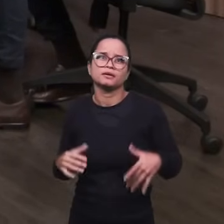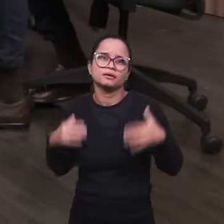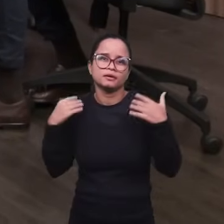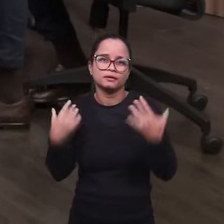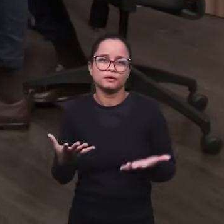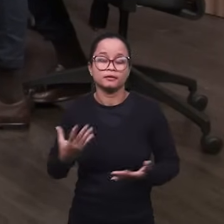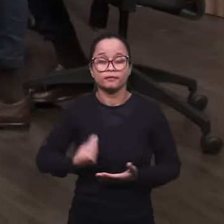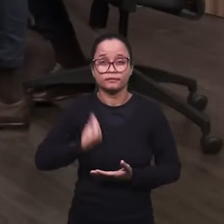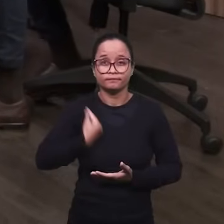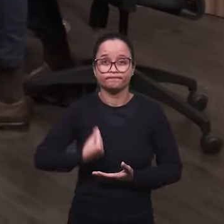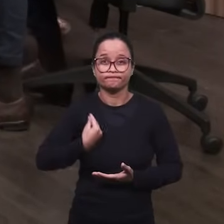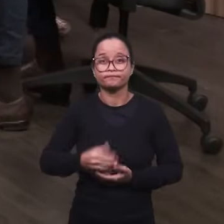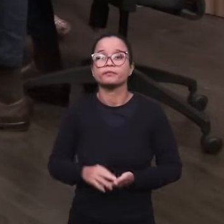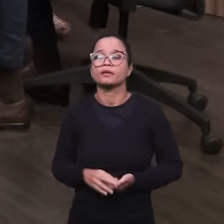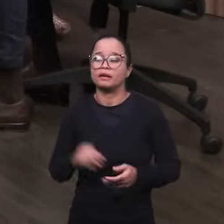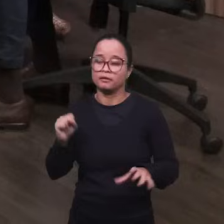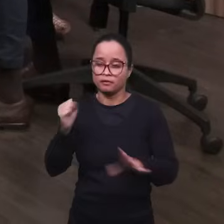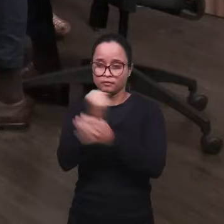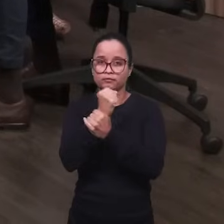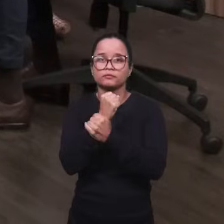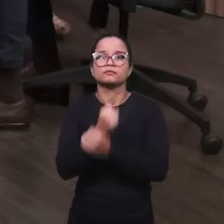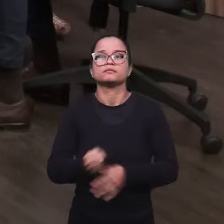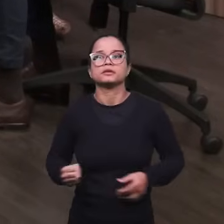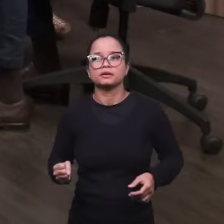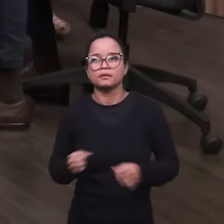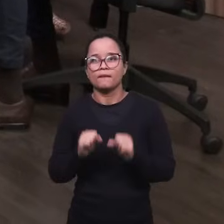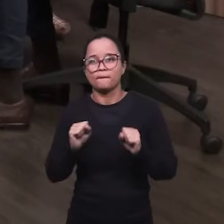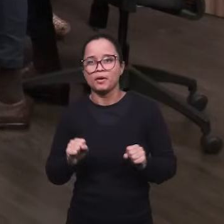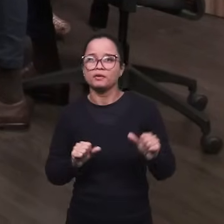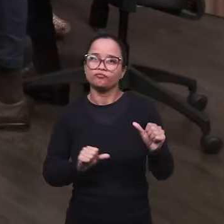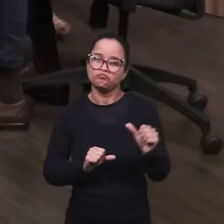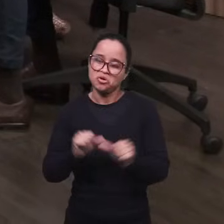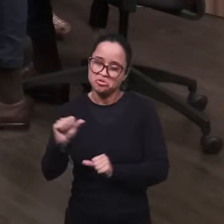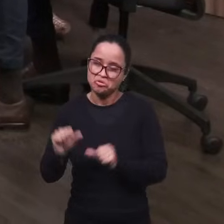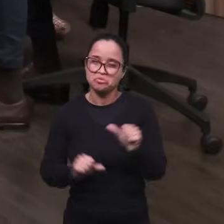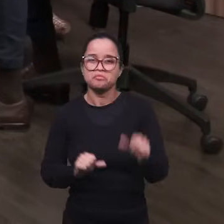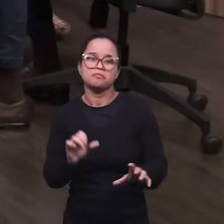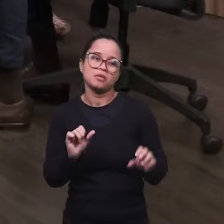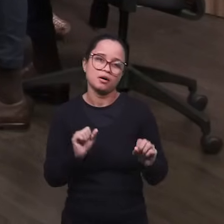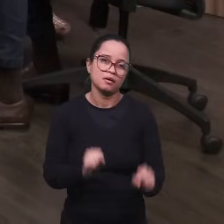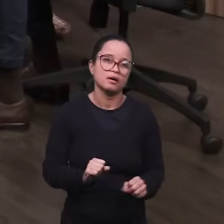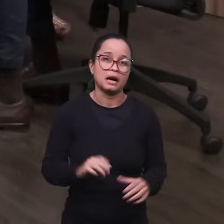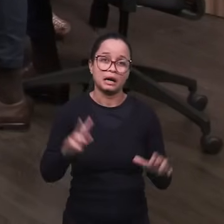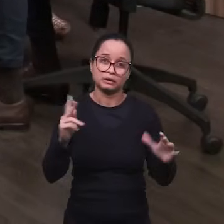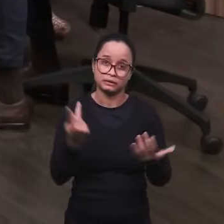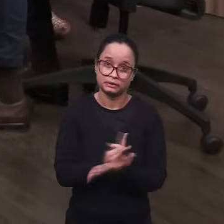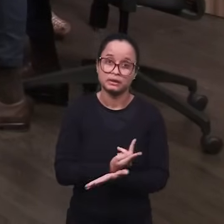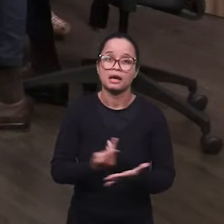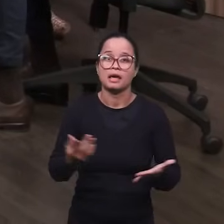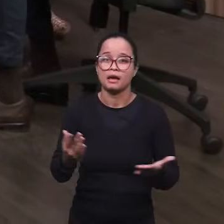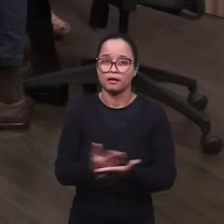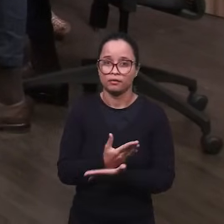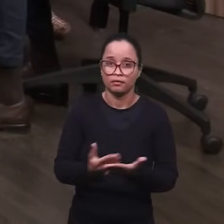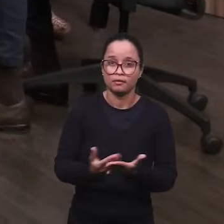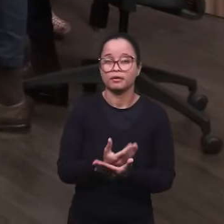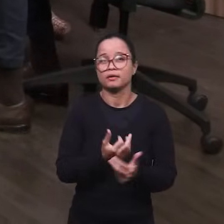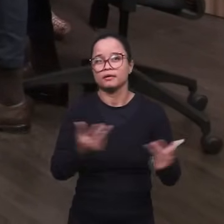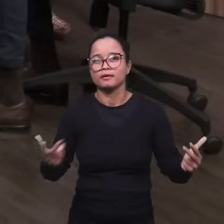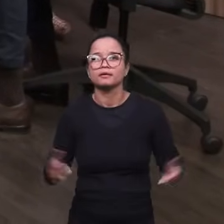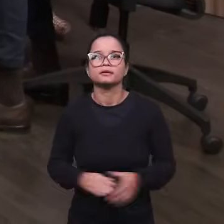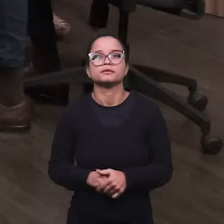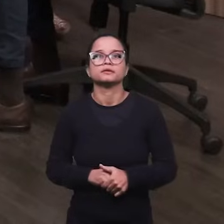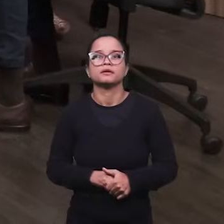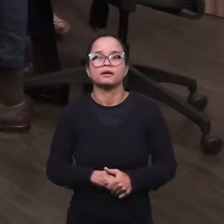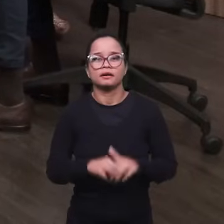eu acredito que é seguro, sabe? Pode ser que mude, pode ser que venha a acontecer como regime próprio, dos